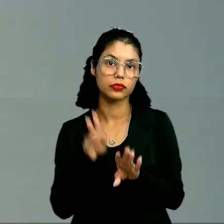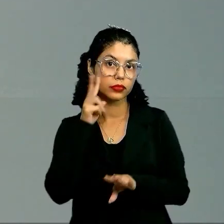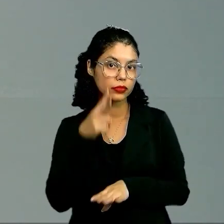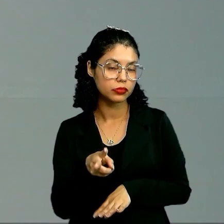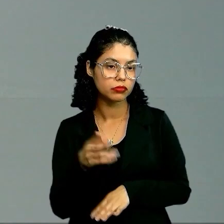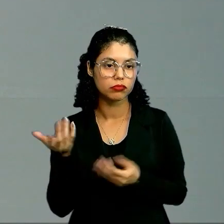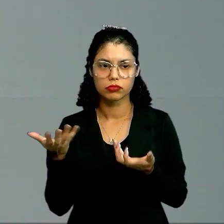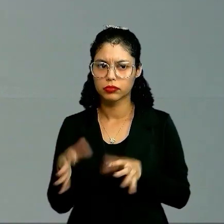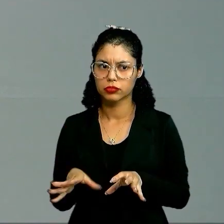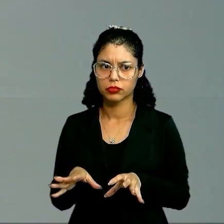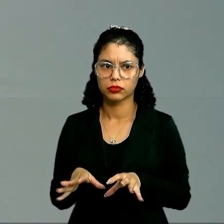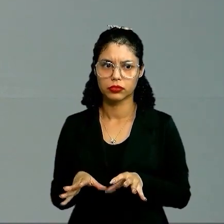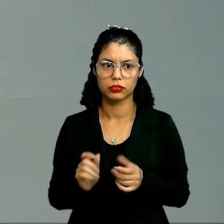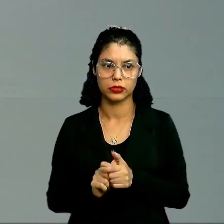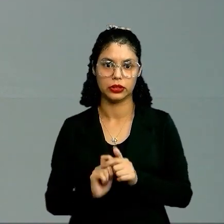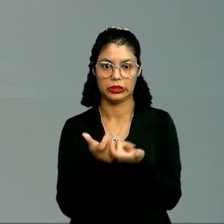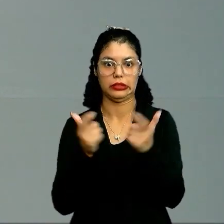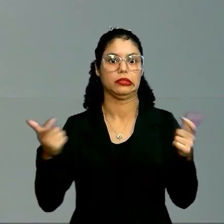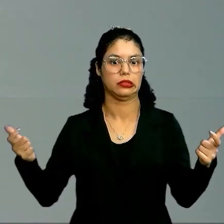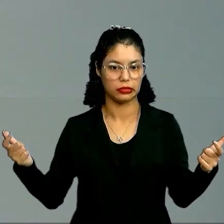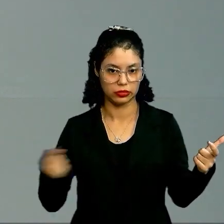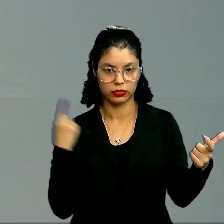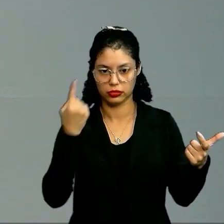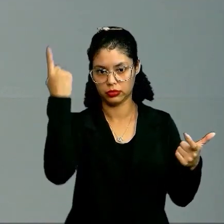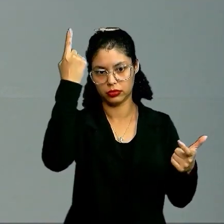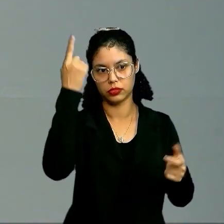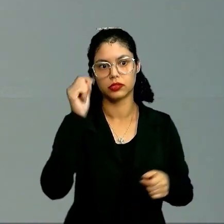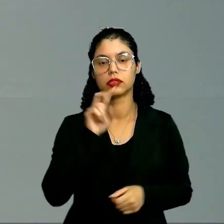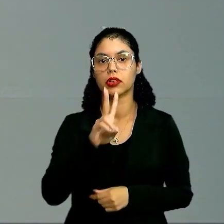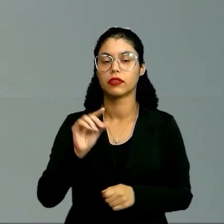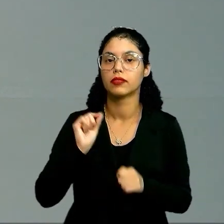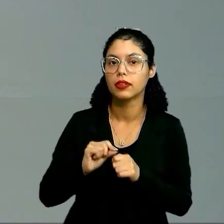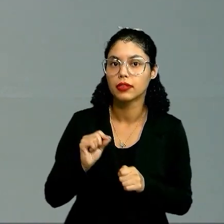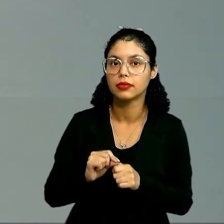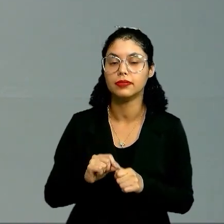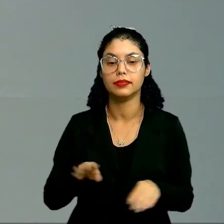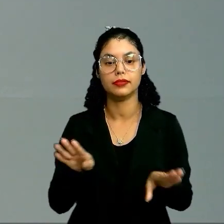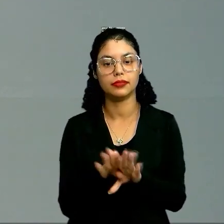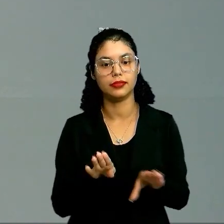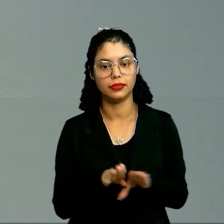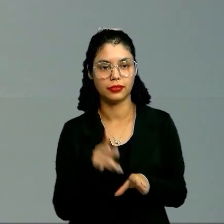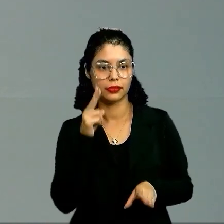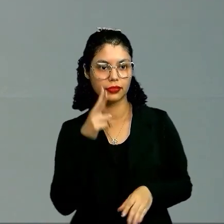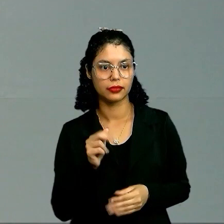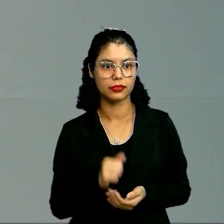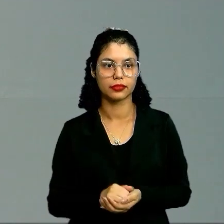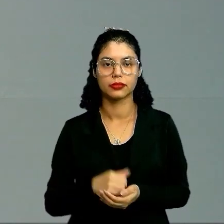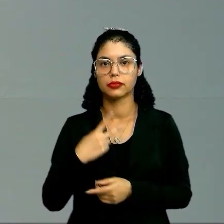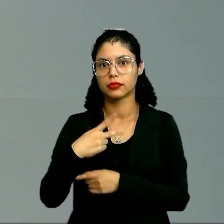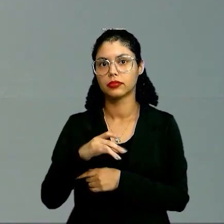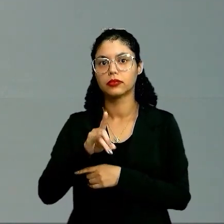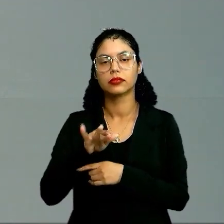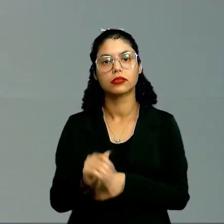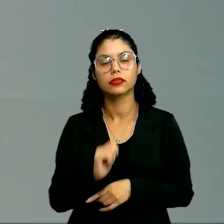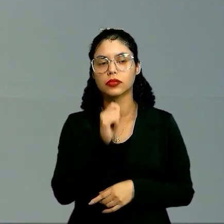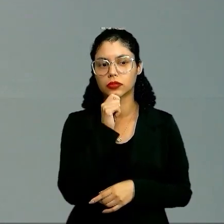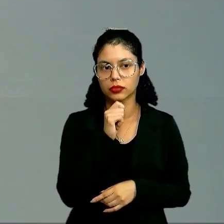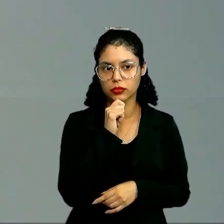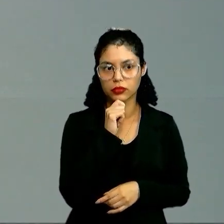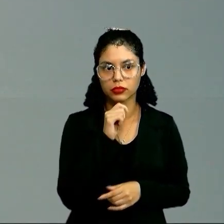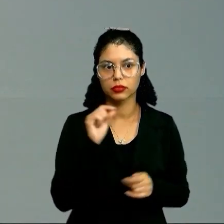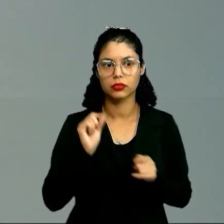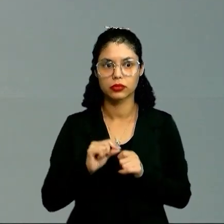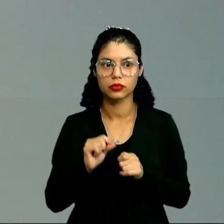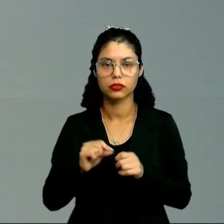você não quer que esse abacateiro cresça muito. Então, você faz uma técnica que se chama poda, A gente